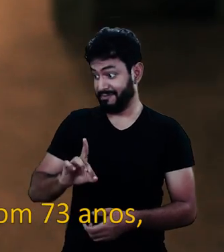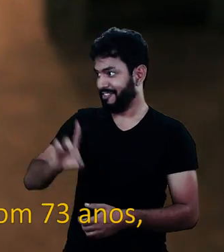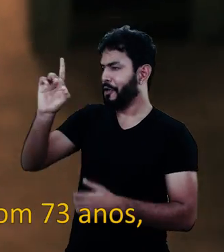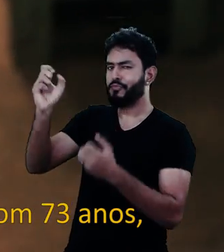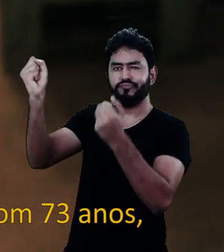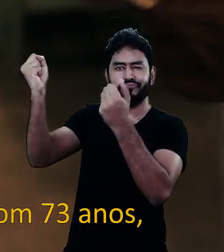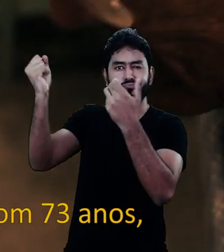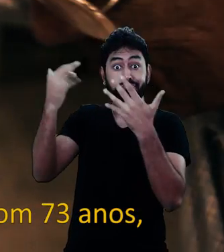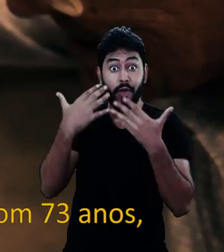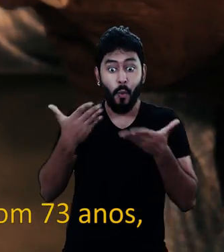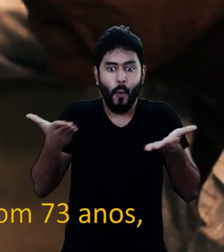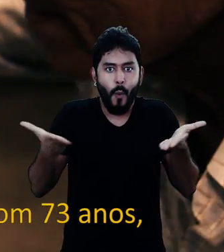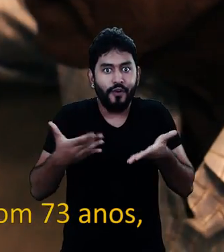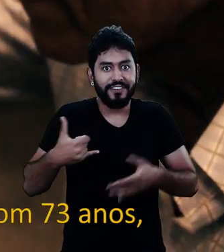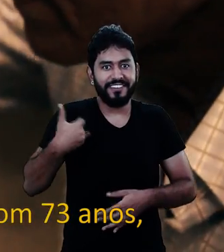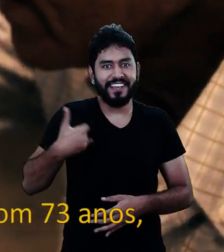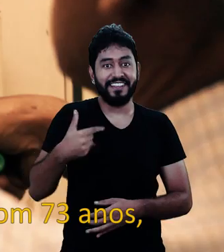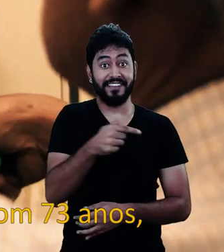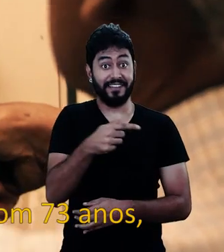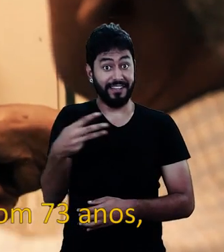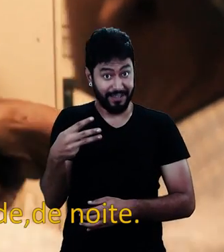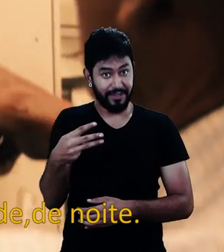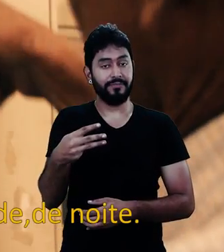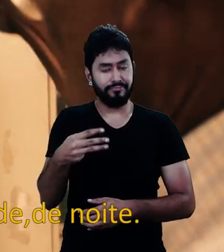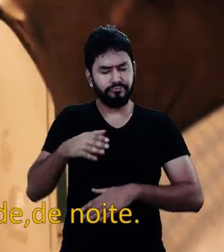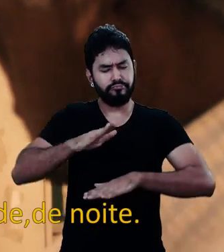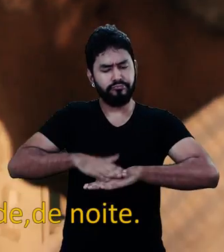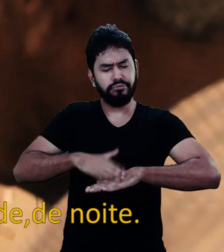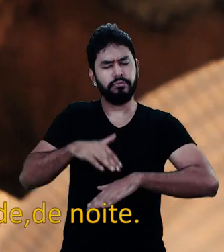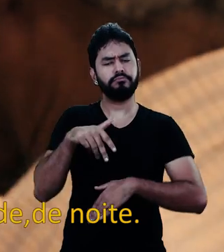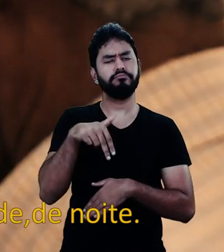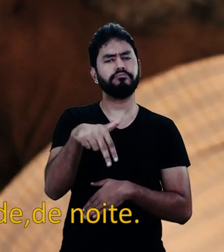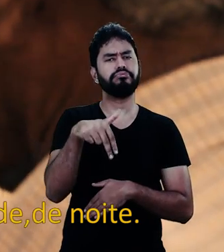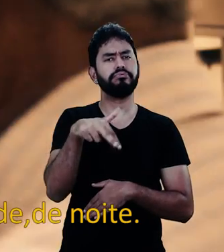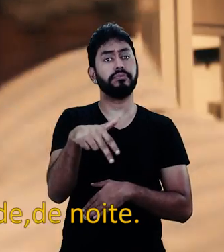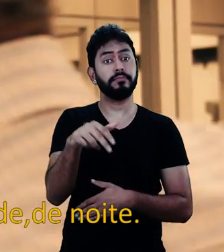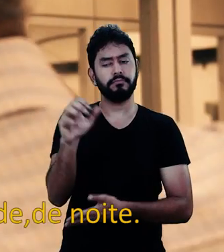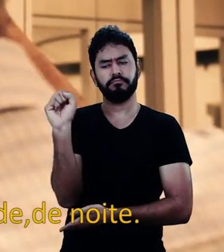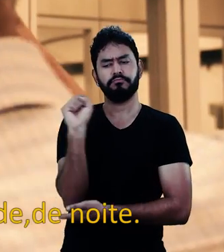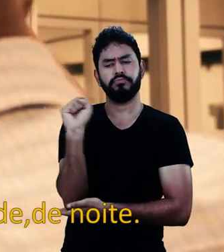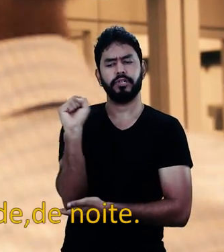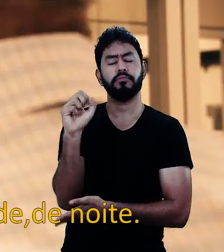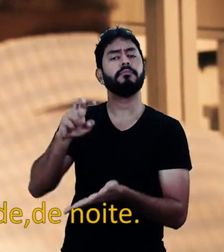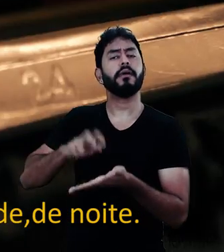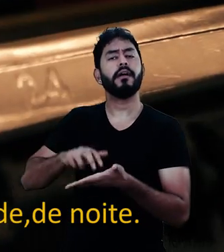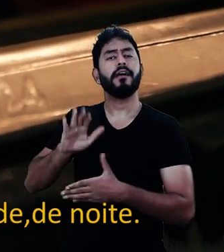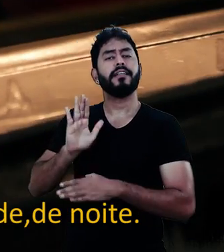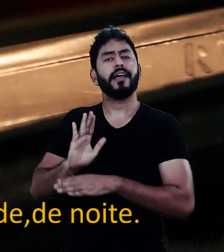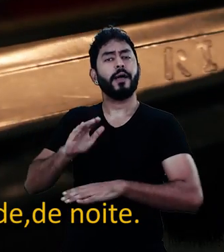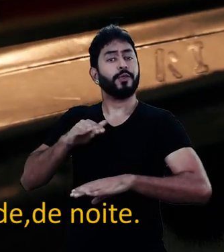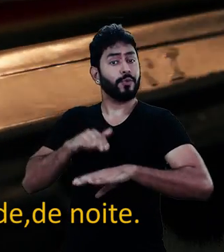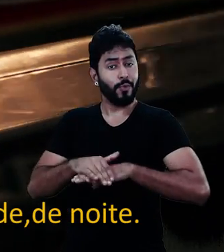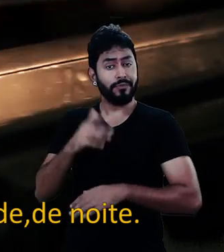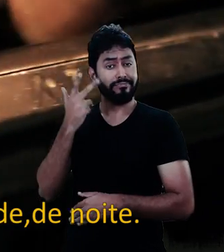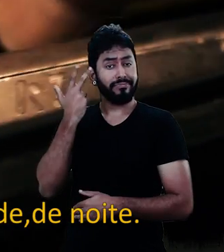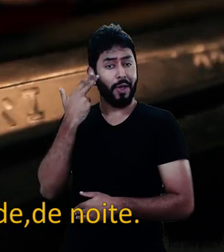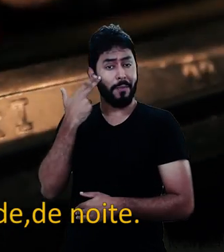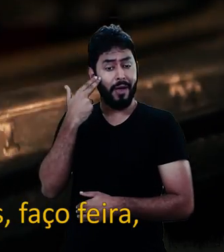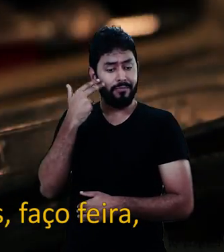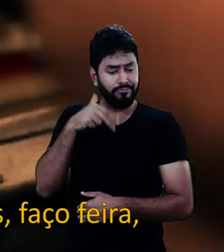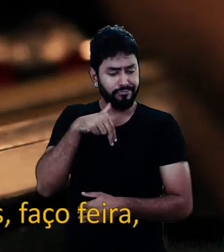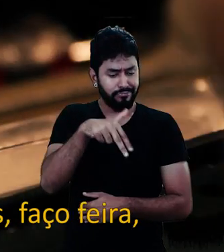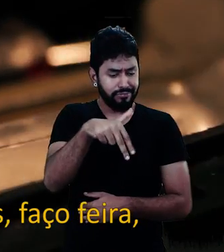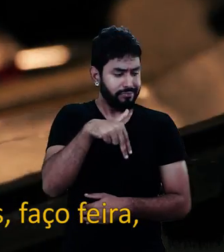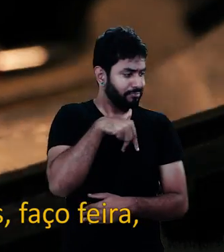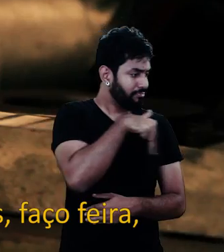graças a Deus, até o momento eu estou com 73 anos, tenho mobilidade, dirijo de manhã, de tarde, de noite,